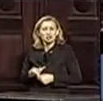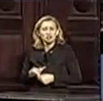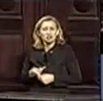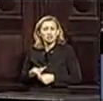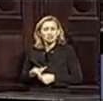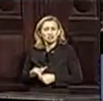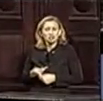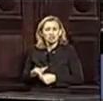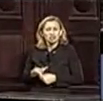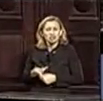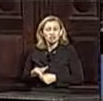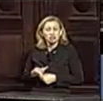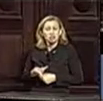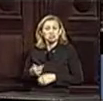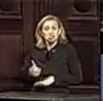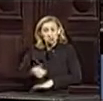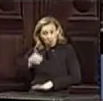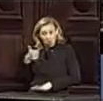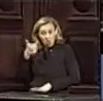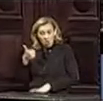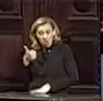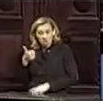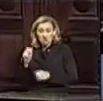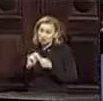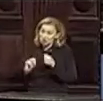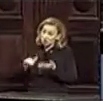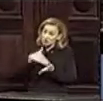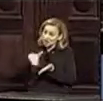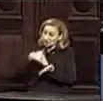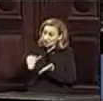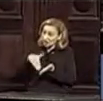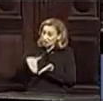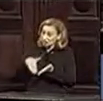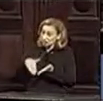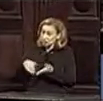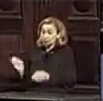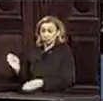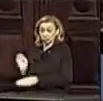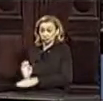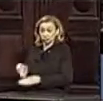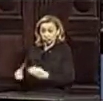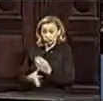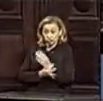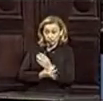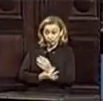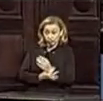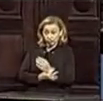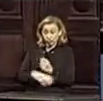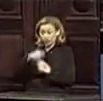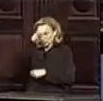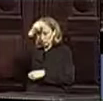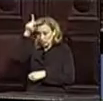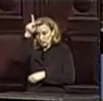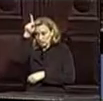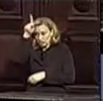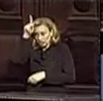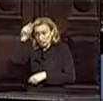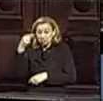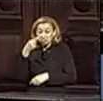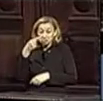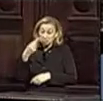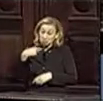seria da melhor conveniência que o secretário de Estado da Segurança Pública retornasse aos quadros da Polícia